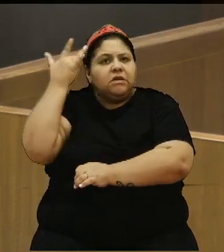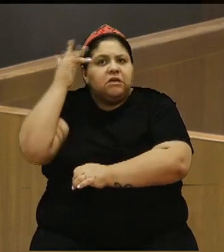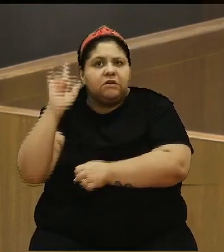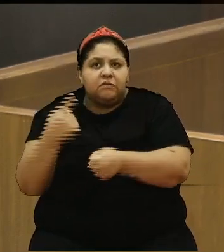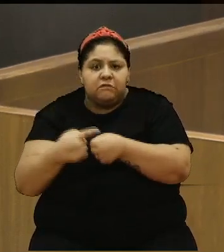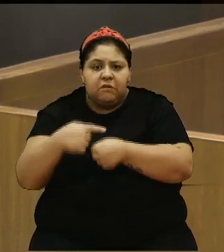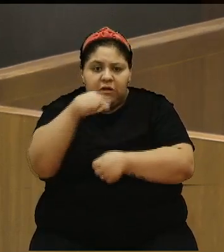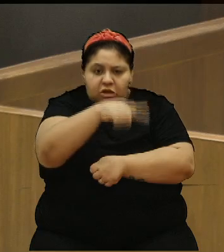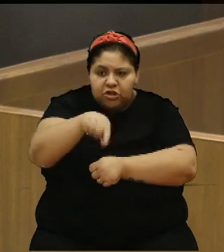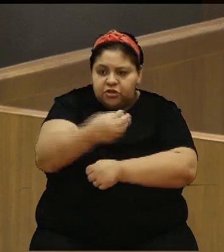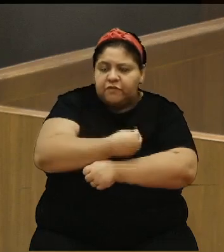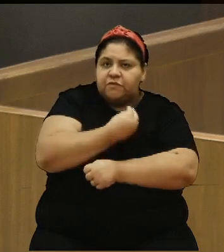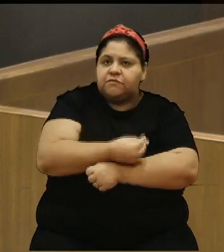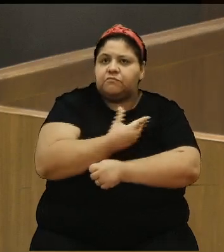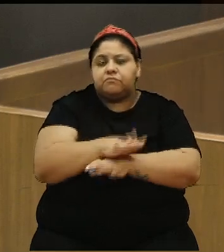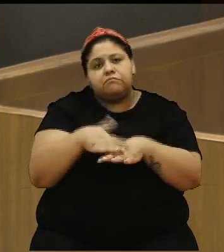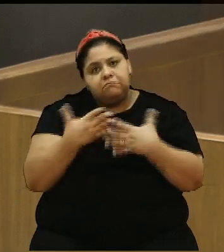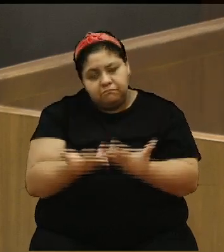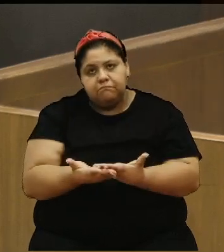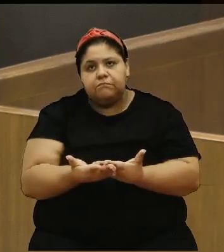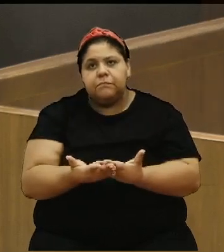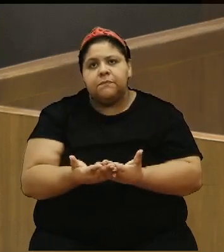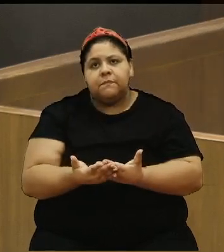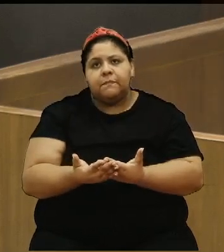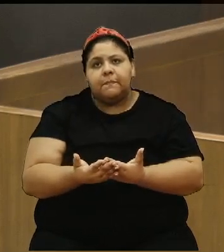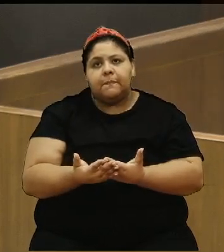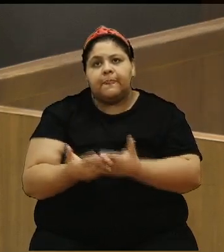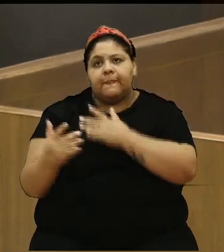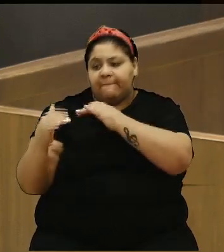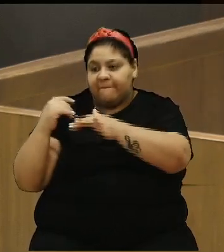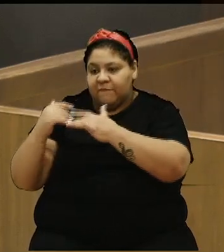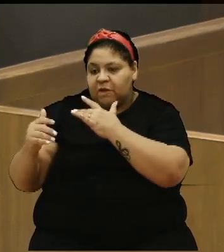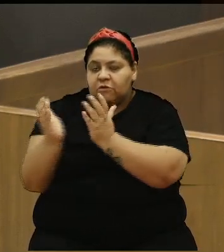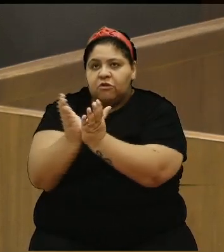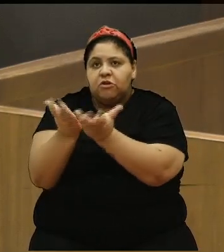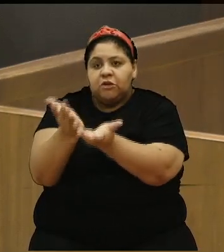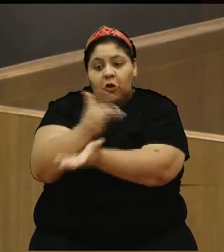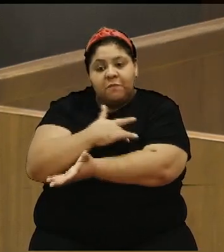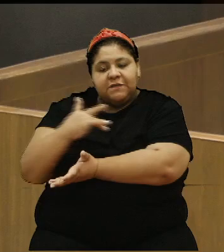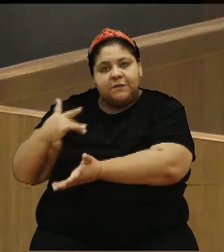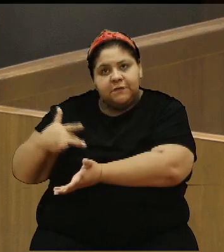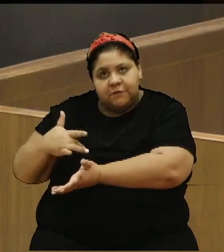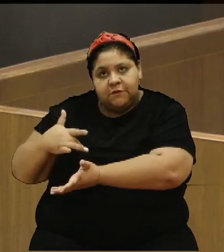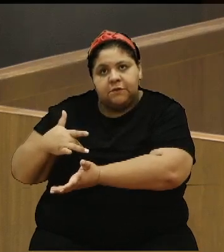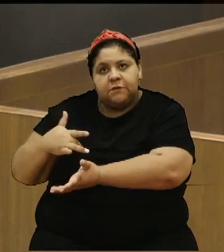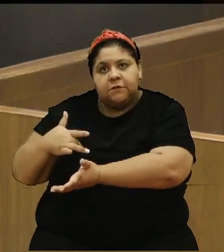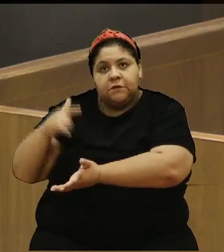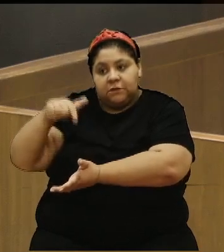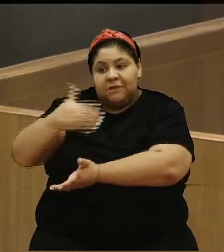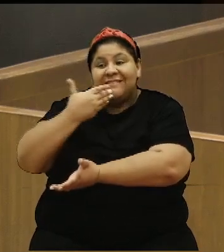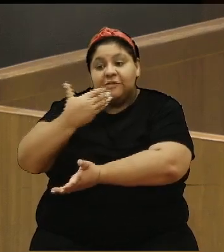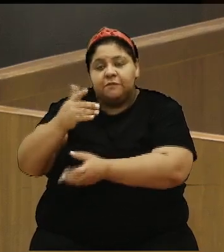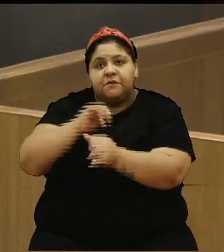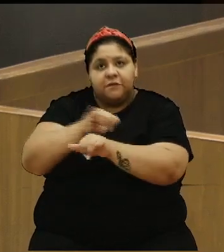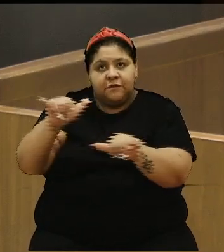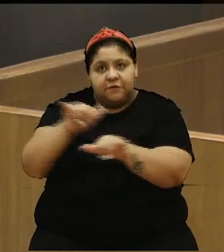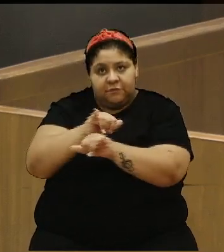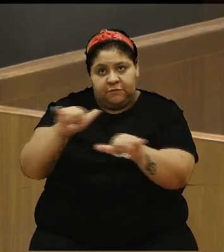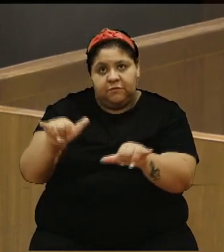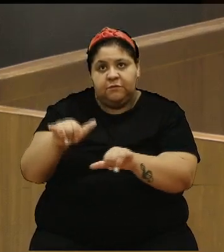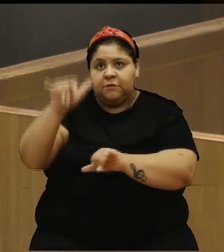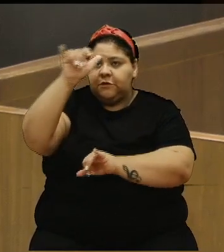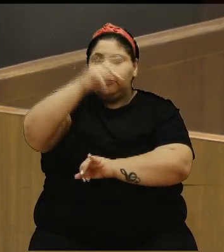que a gente está vivendo. Então, o movimento da Comissão de Saúde inclusive esse pedido de informações dito pelo